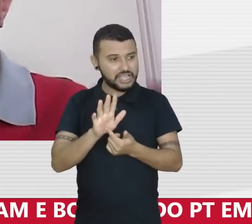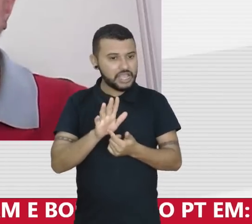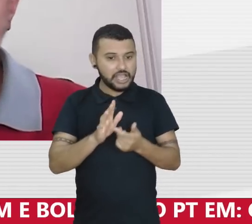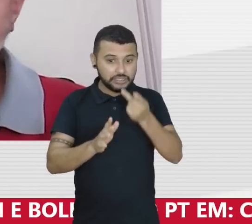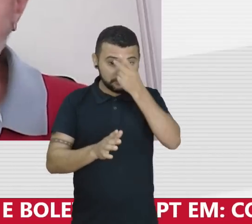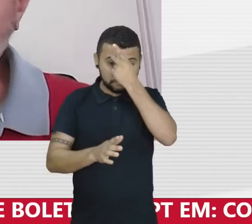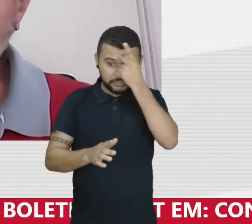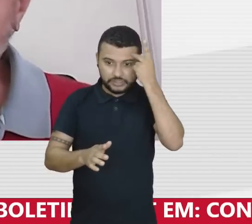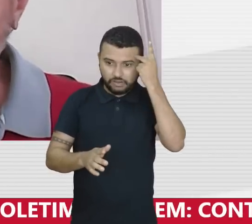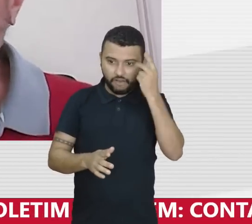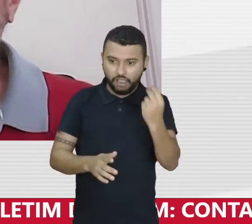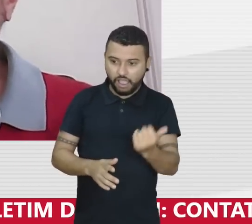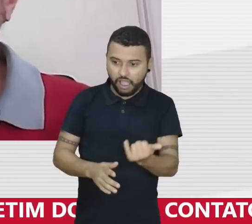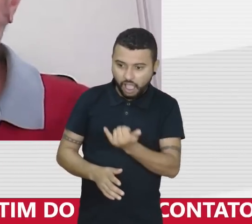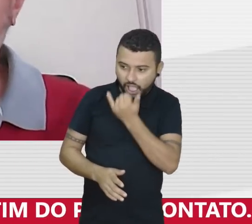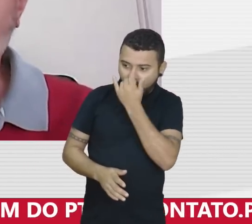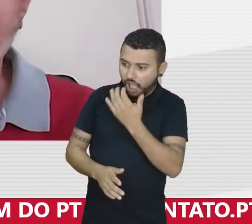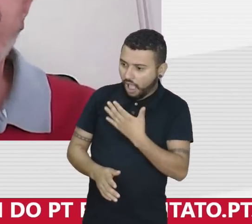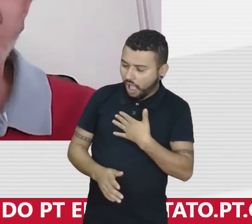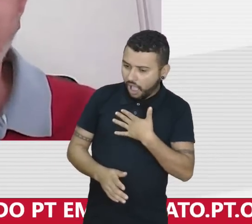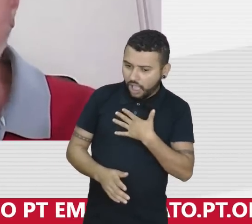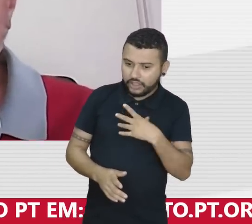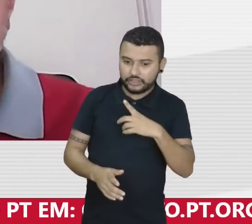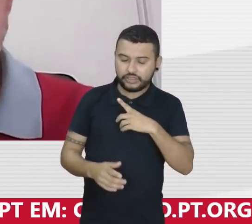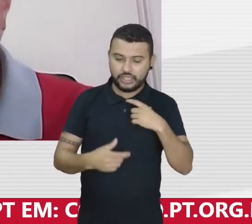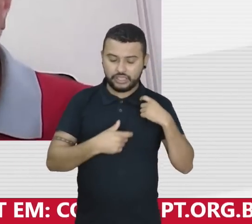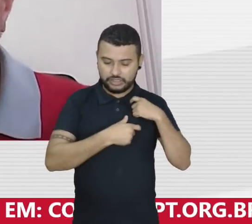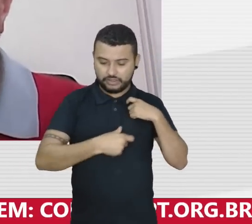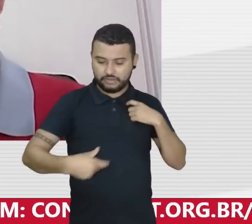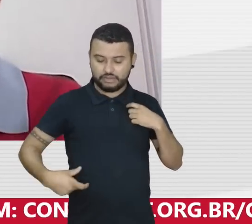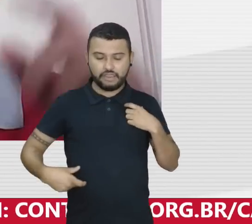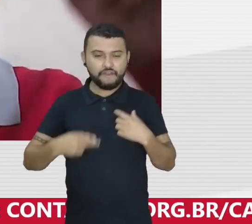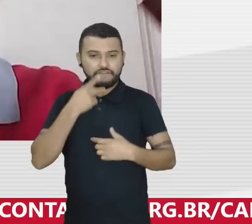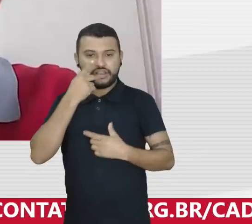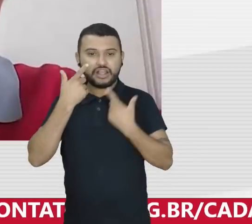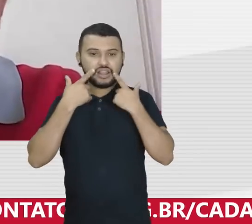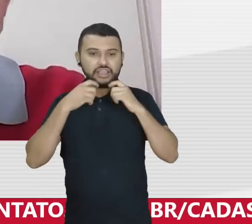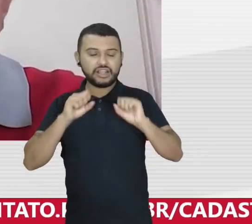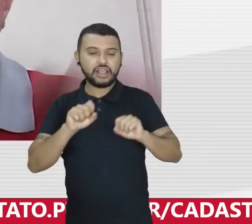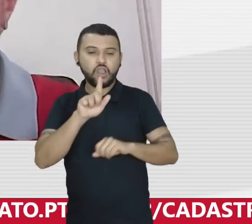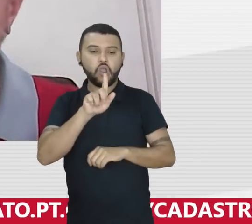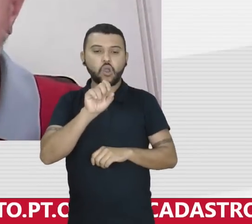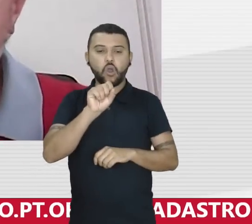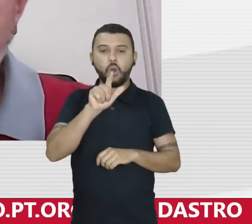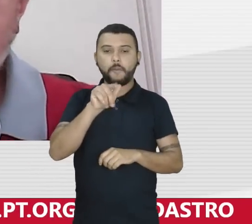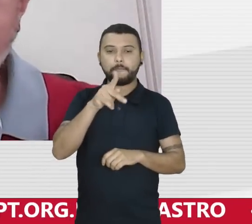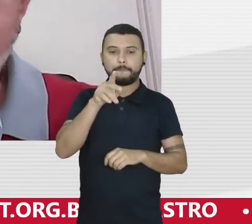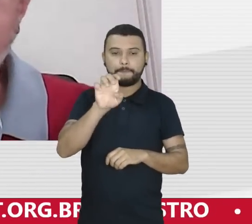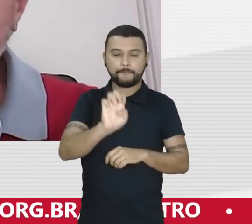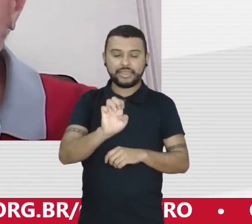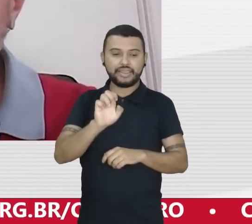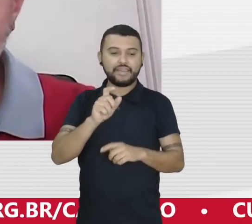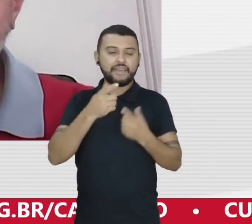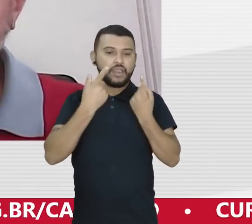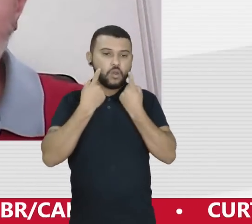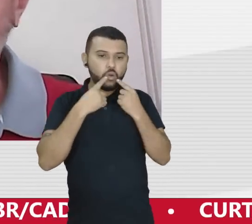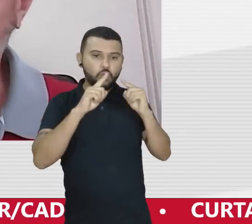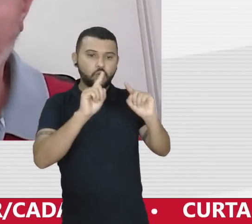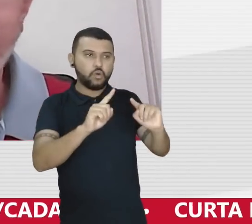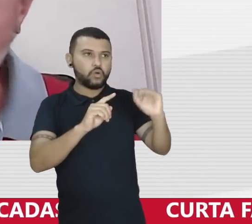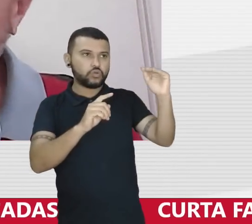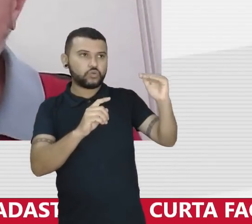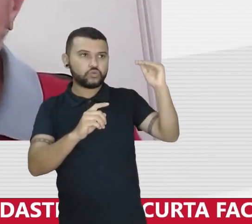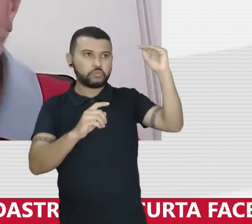até ficam escandalizadas, né? Mas tinha uma faixa em inglês dizendo do golpe, uma faixa em inglês atacando o Supremo,